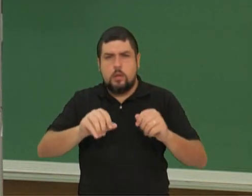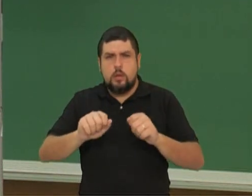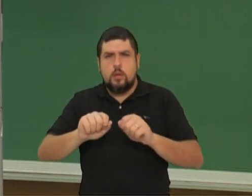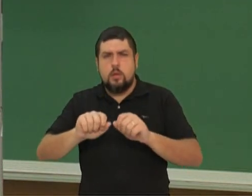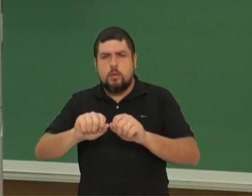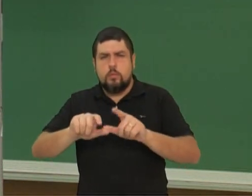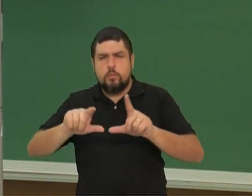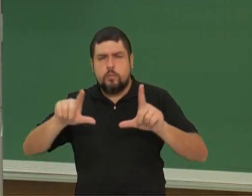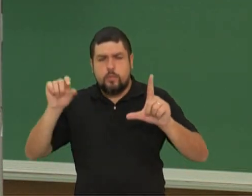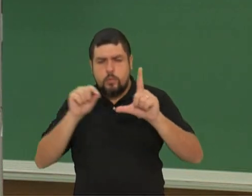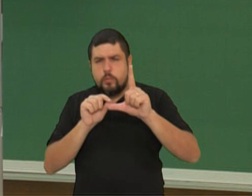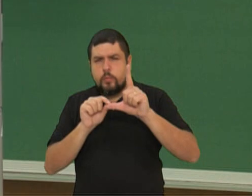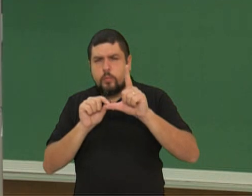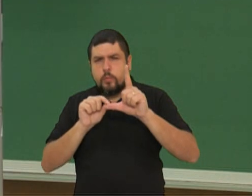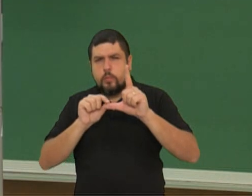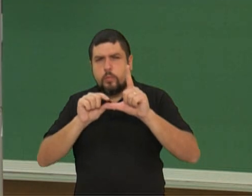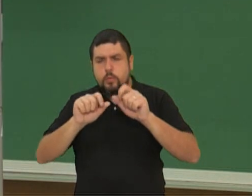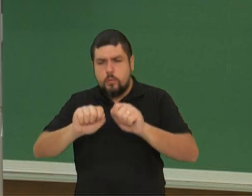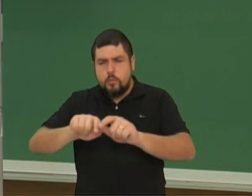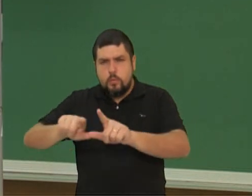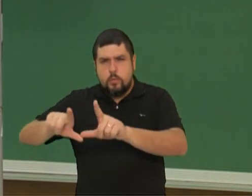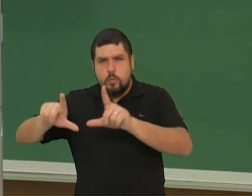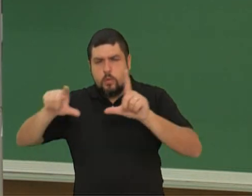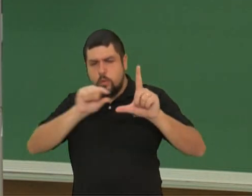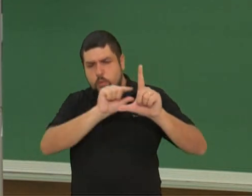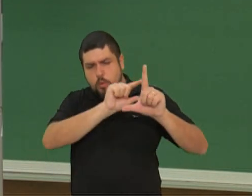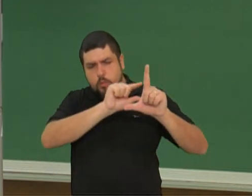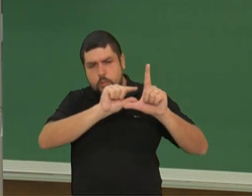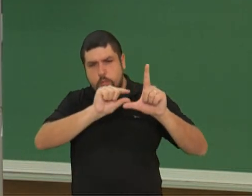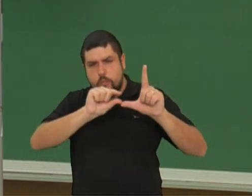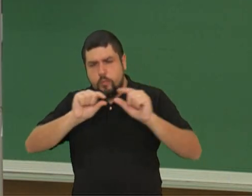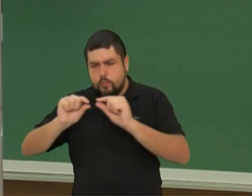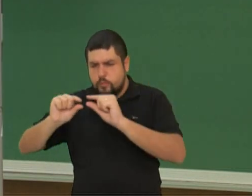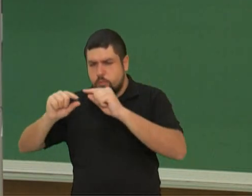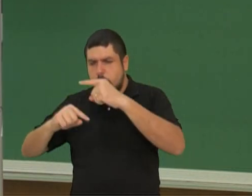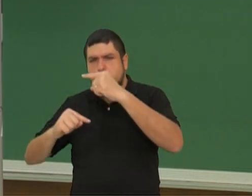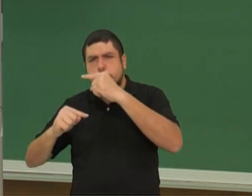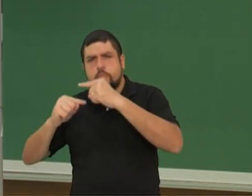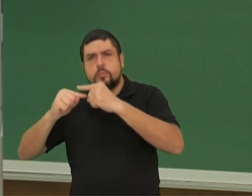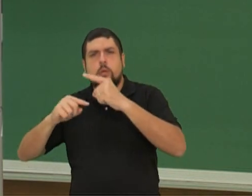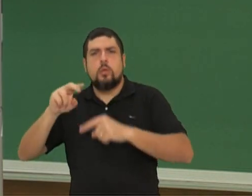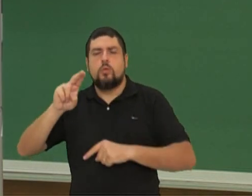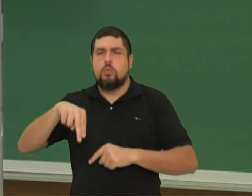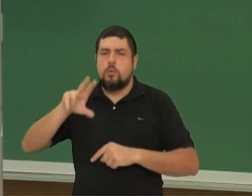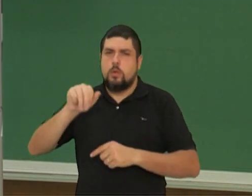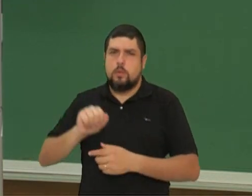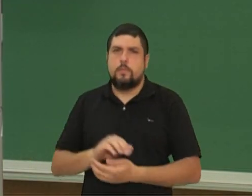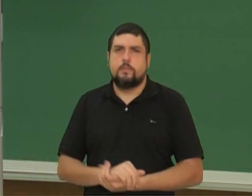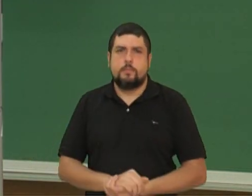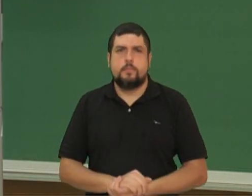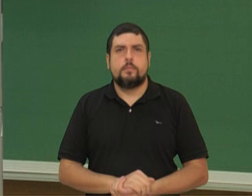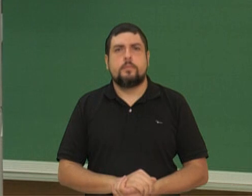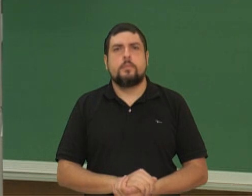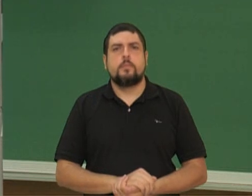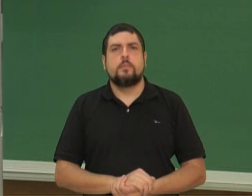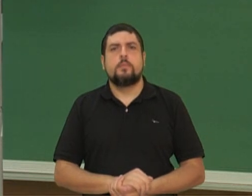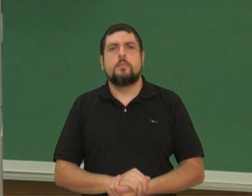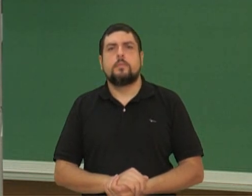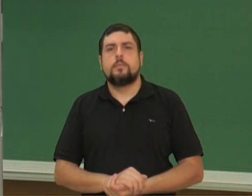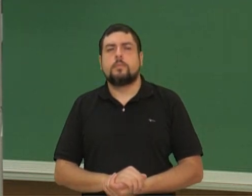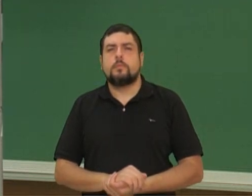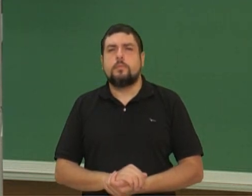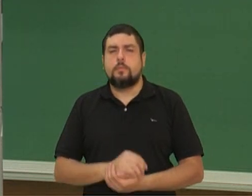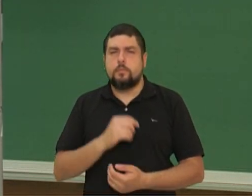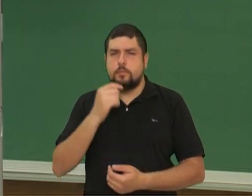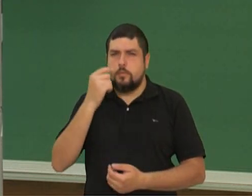muito longe. Falta muito ainda para ser 0. Na verdade, nunca será 0. Certo? Olha só, gente, um quiz para a gente